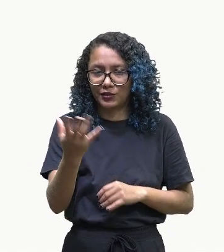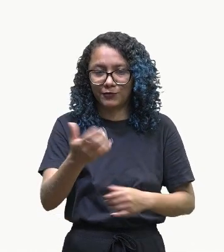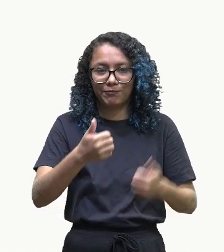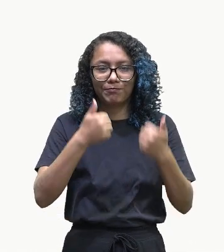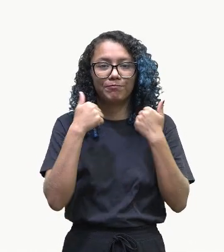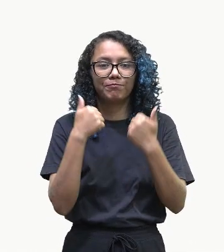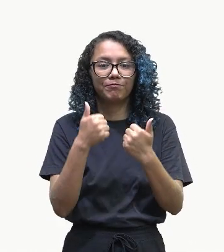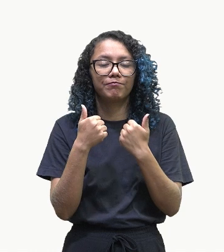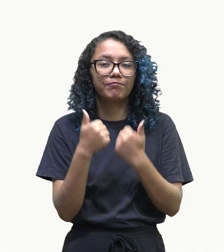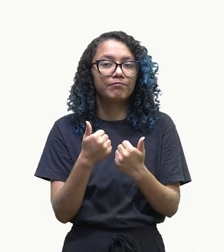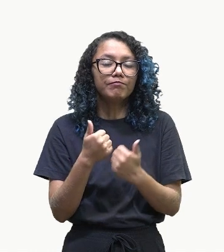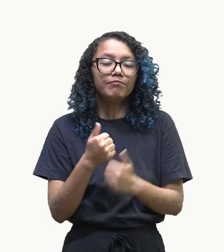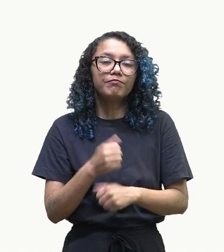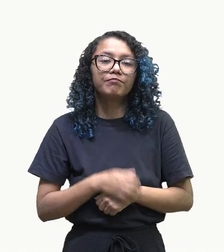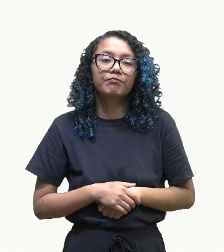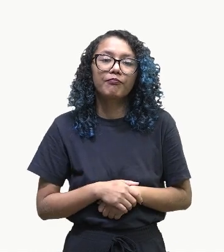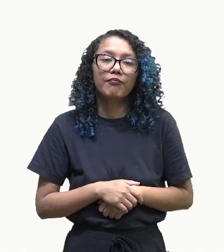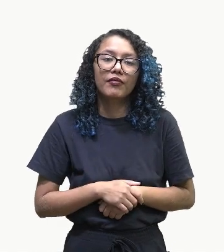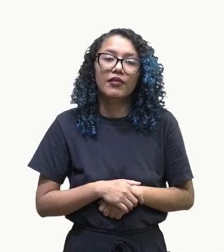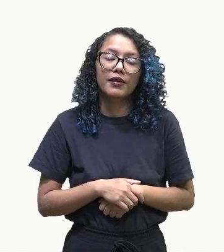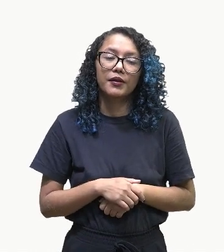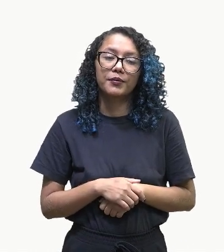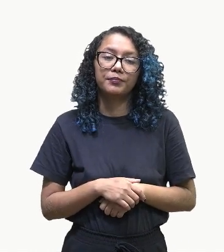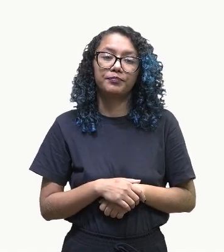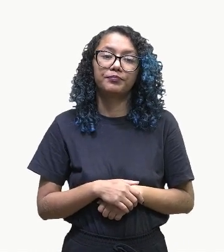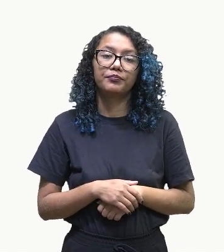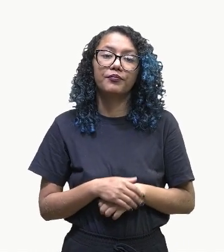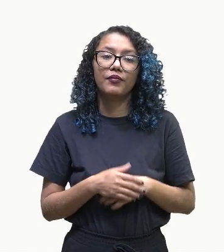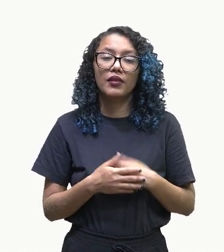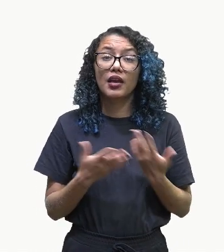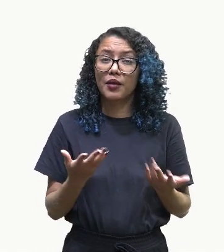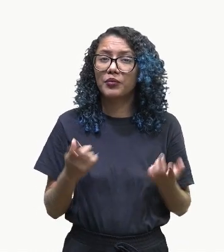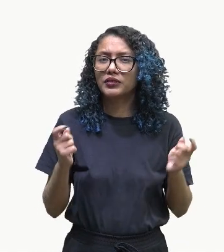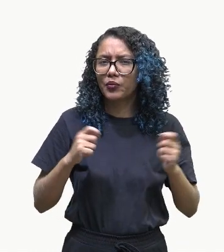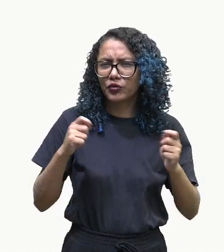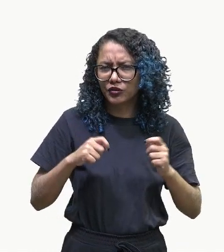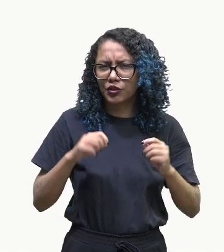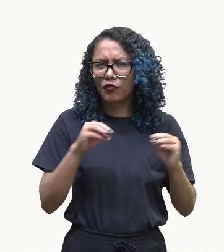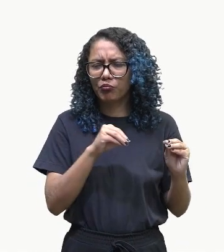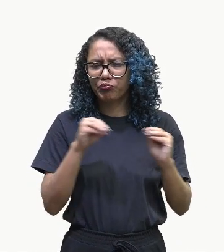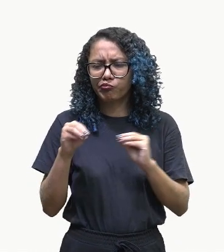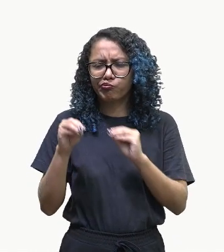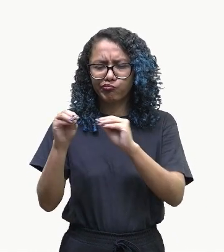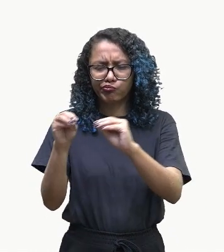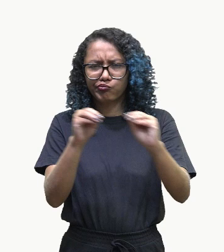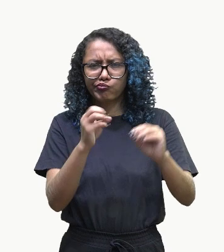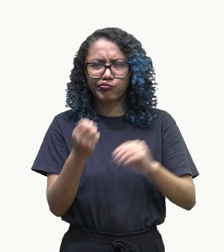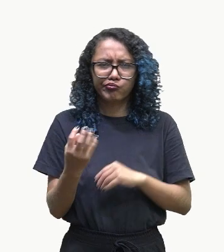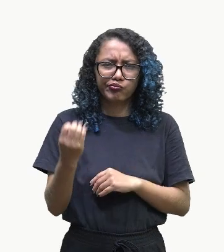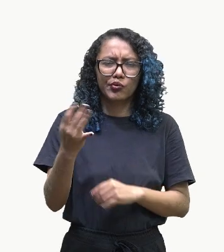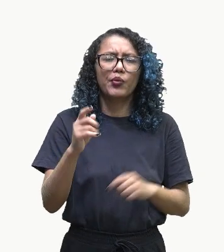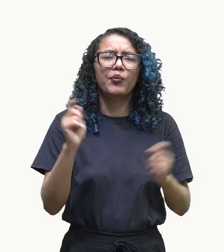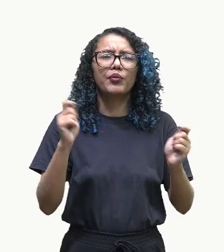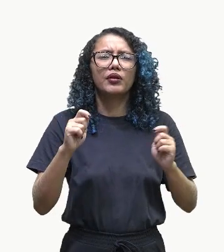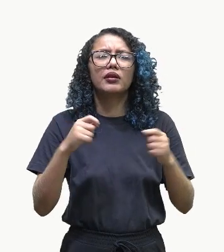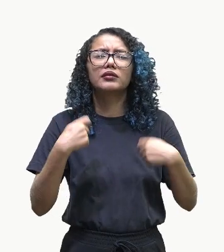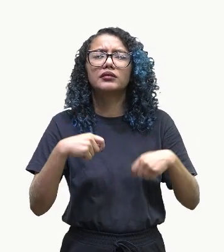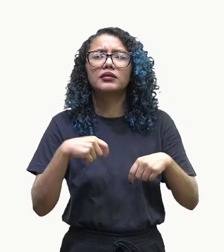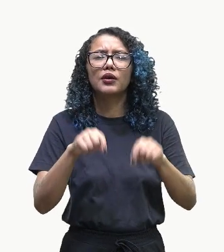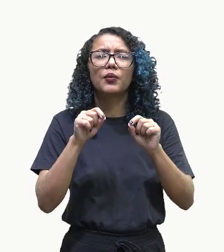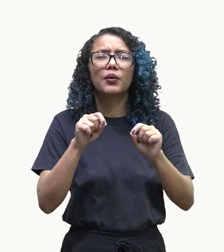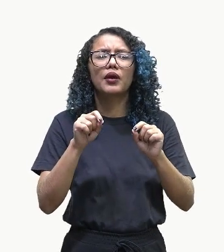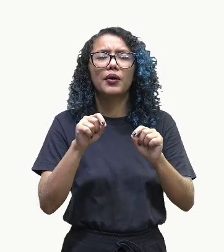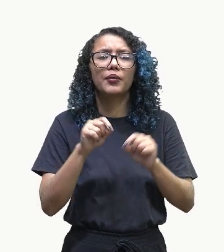para fazer, por exemplo, essas viagens, toda essa locomoção, nós precisamos utilizá-los em algum